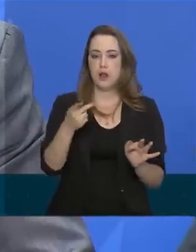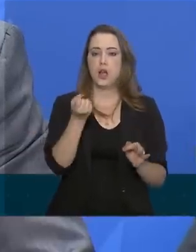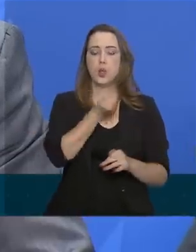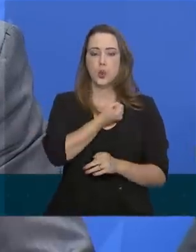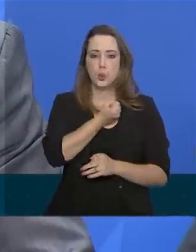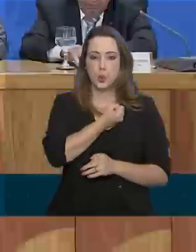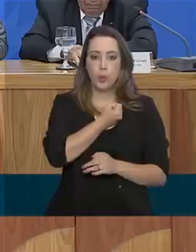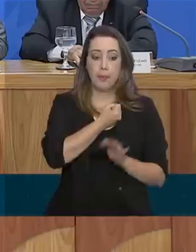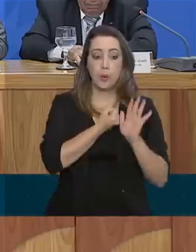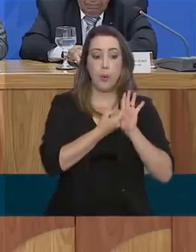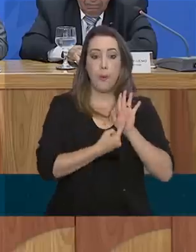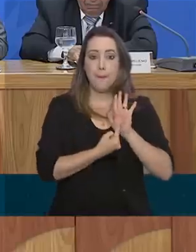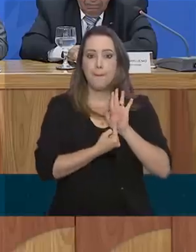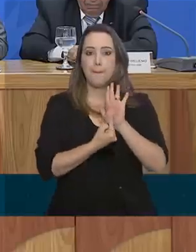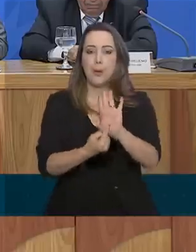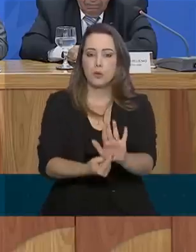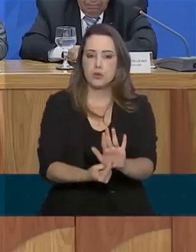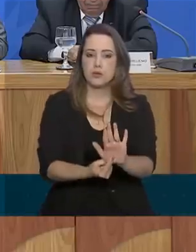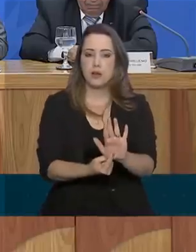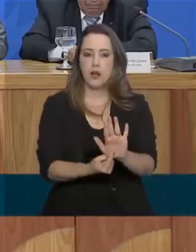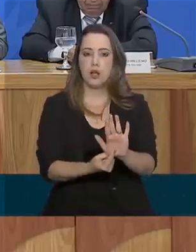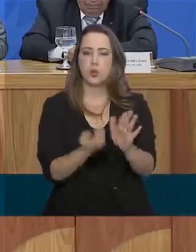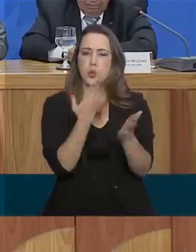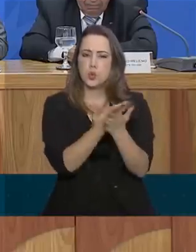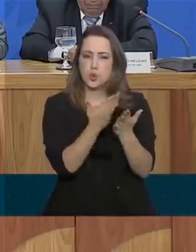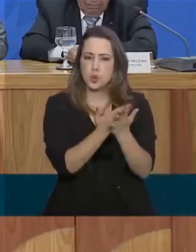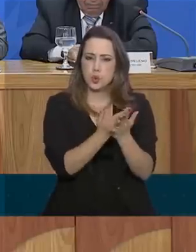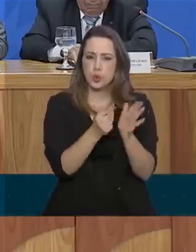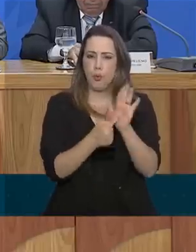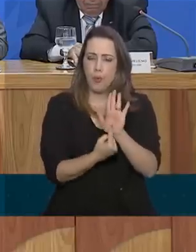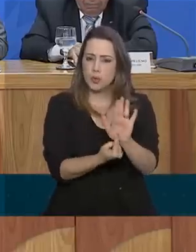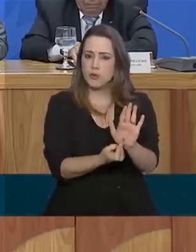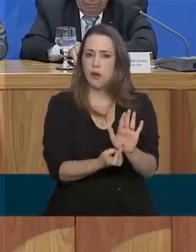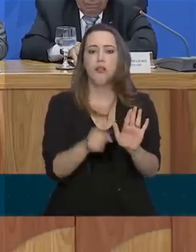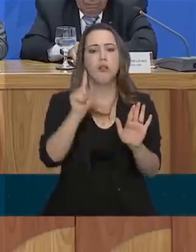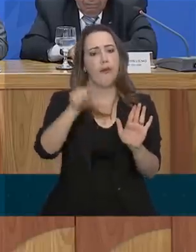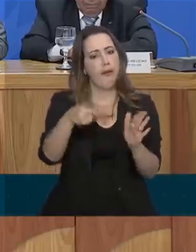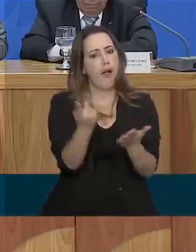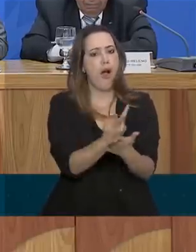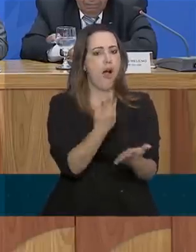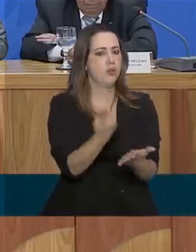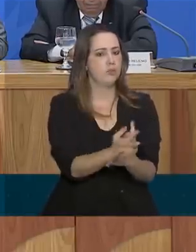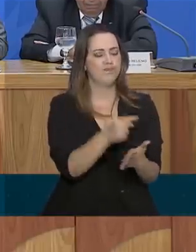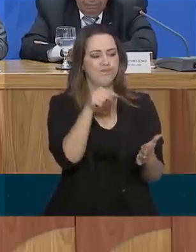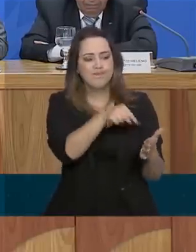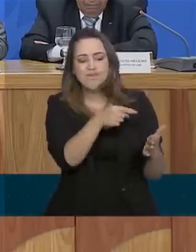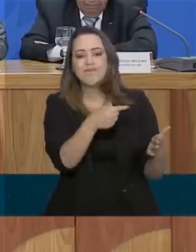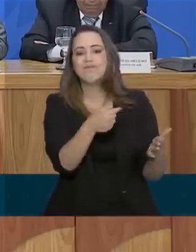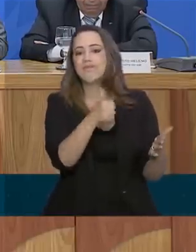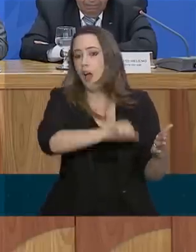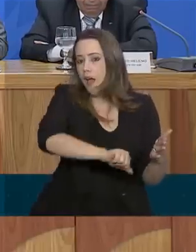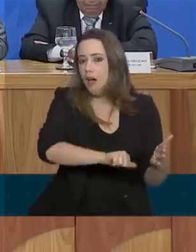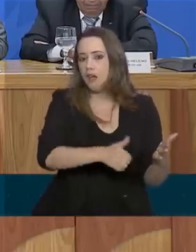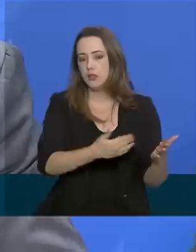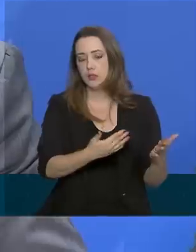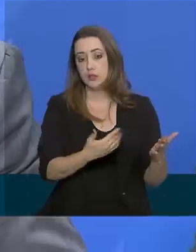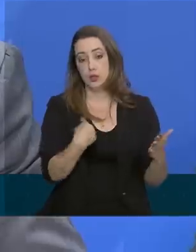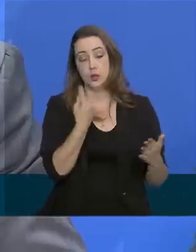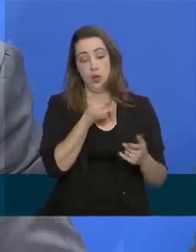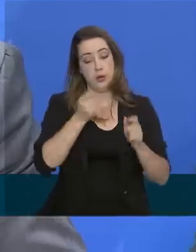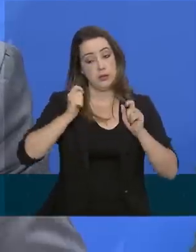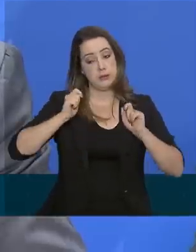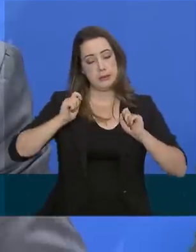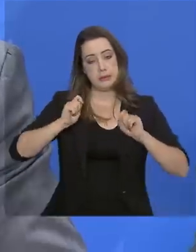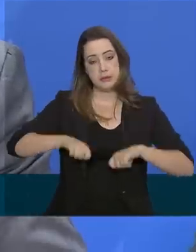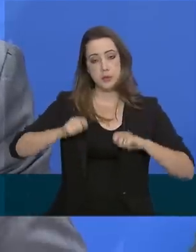da forma como foi apresentado em análise como foi feita não está é nós estamos permitindo que o próprio não